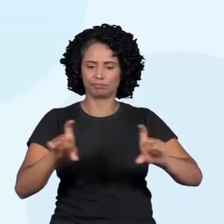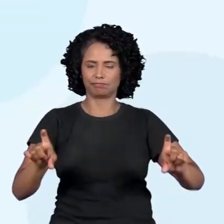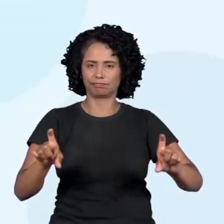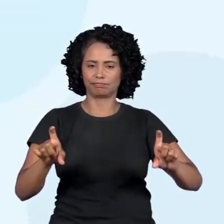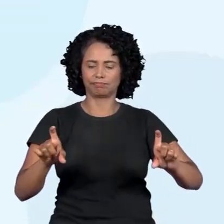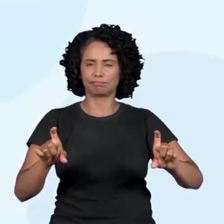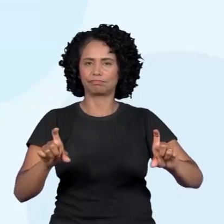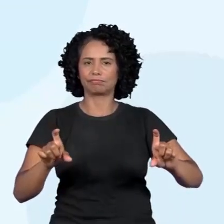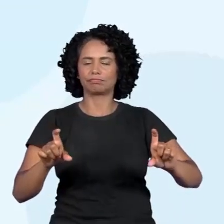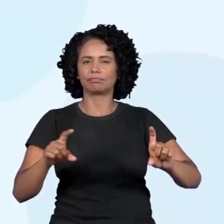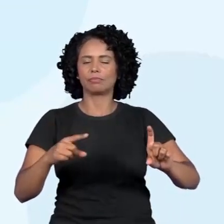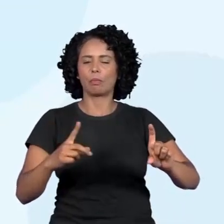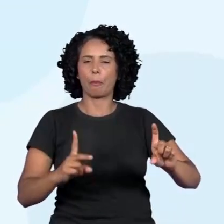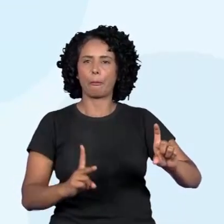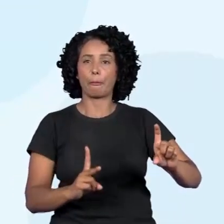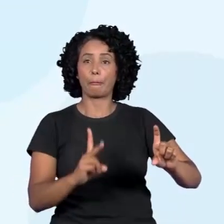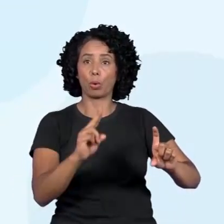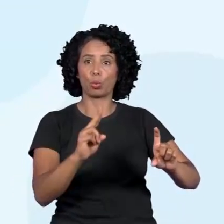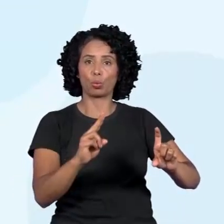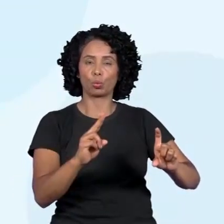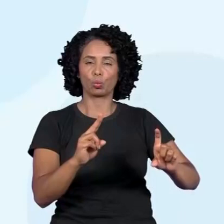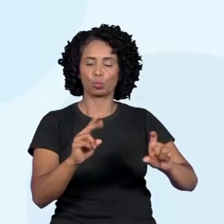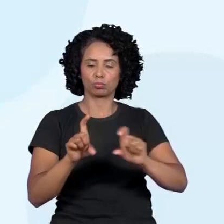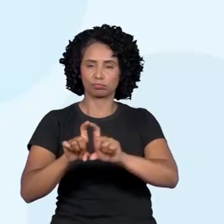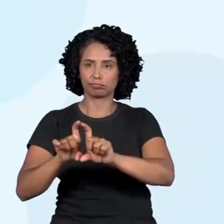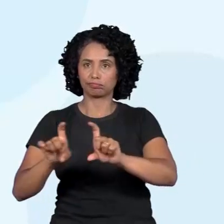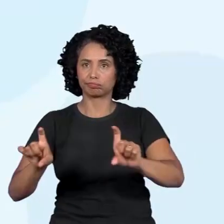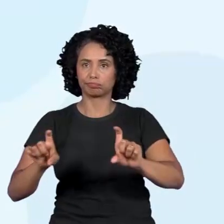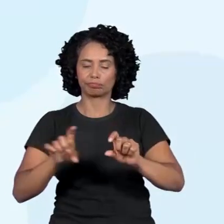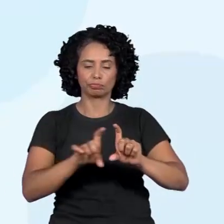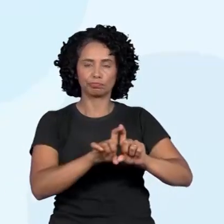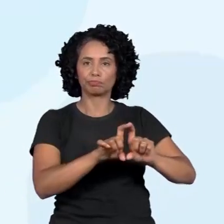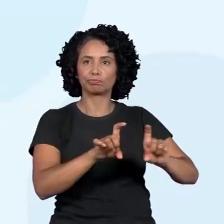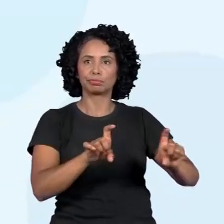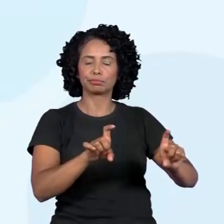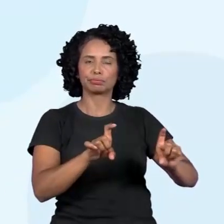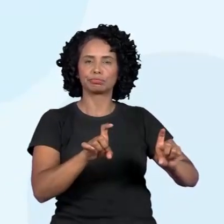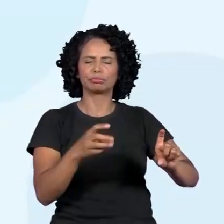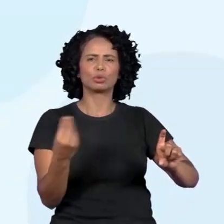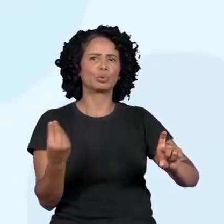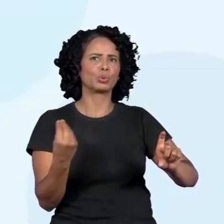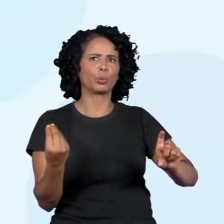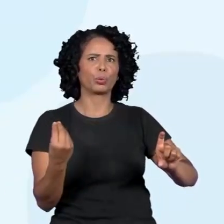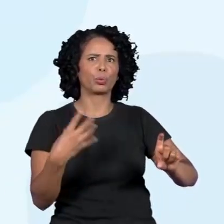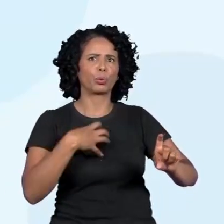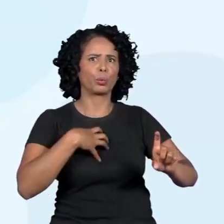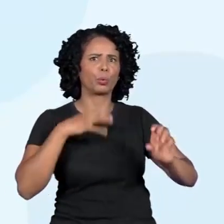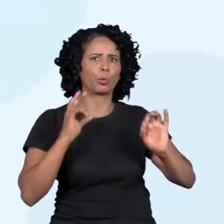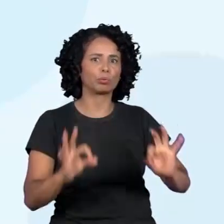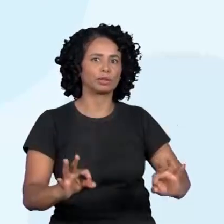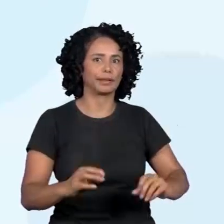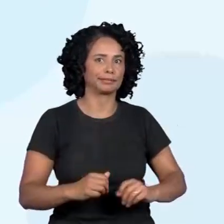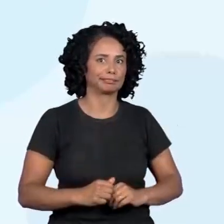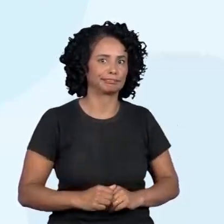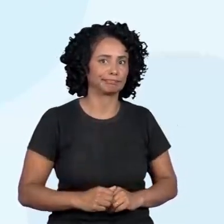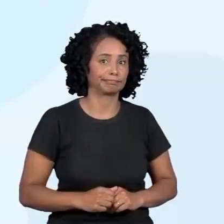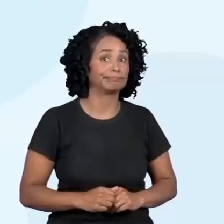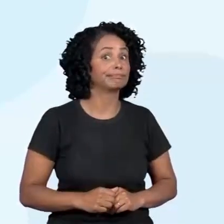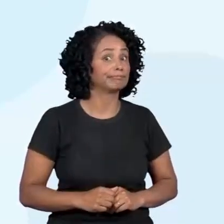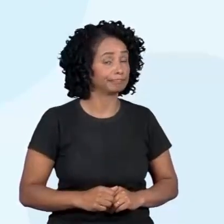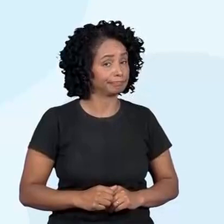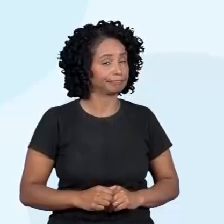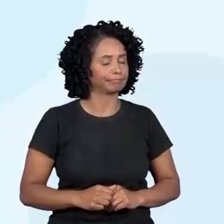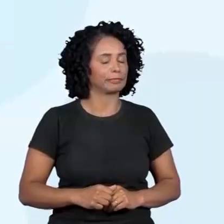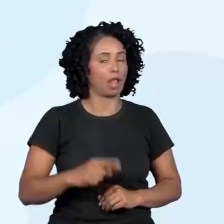representar numericamente cada uma delas? Também tem a última pergunta, que é das outras tiras aí. Então, olha